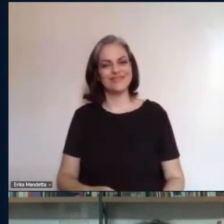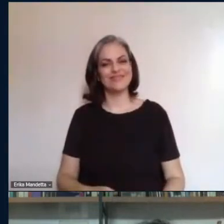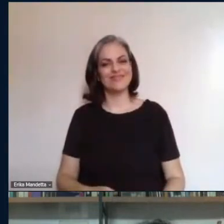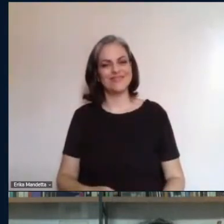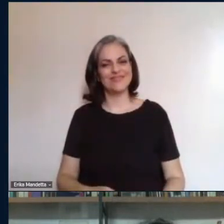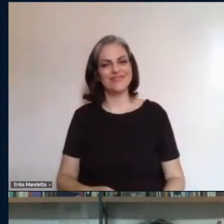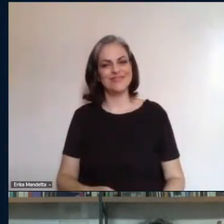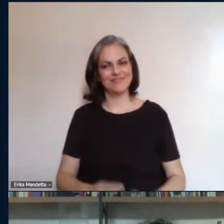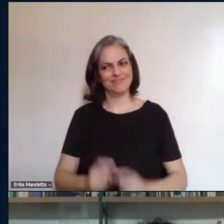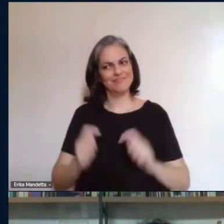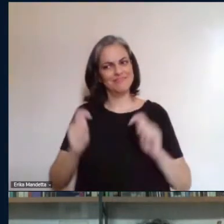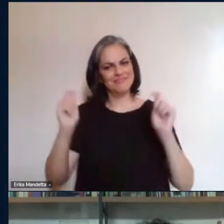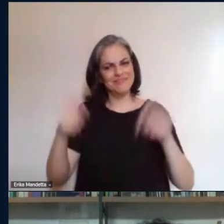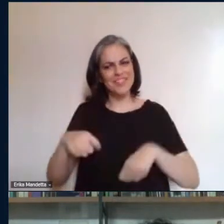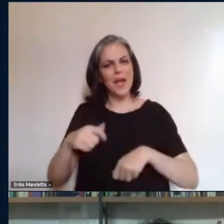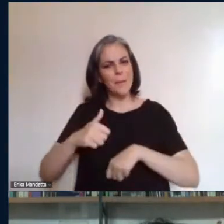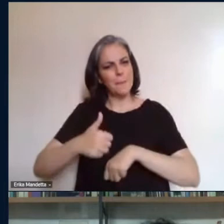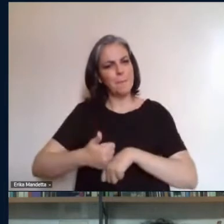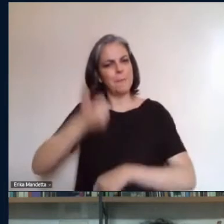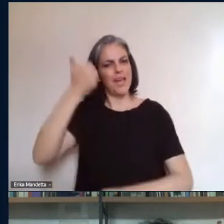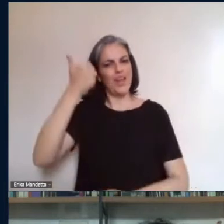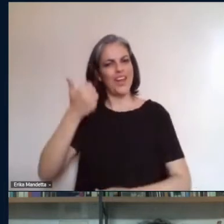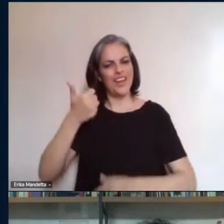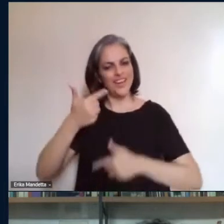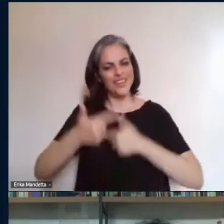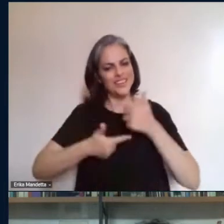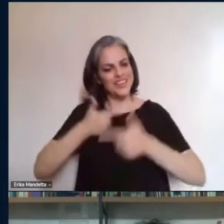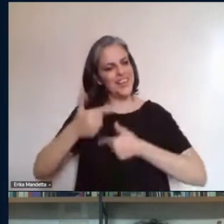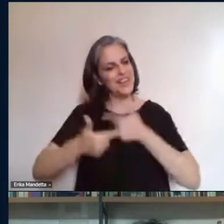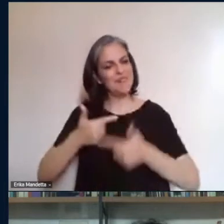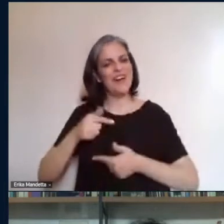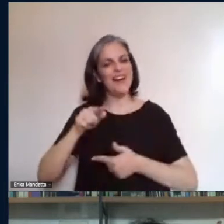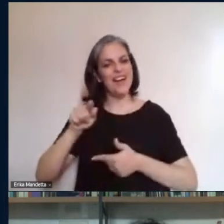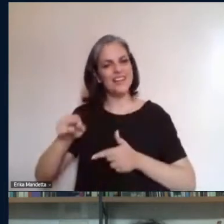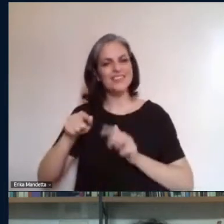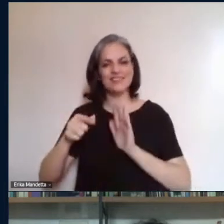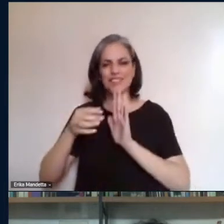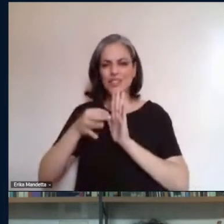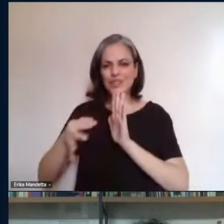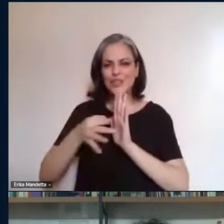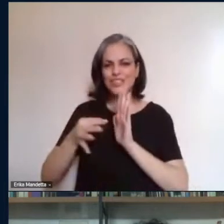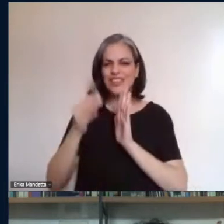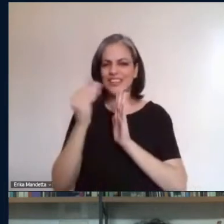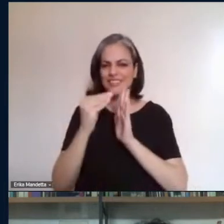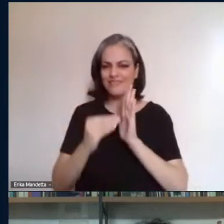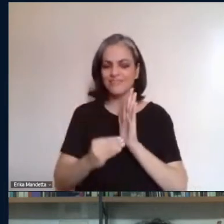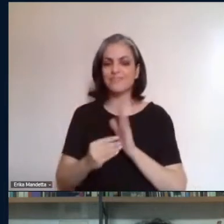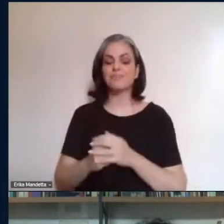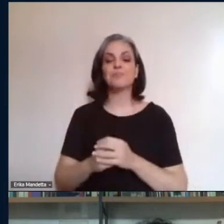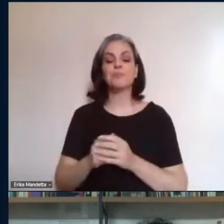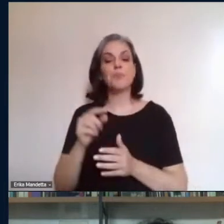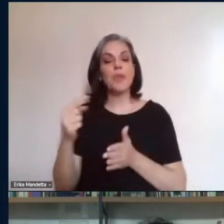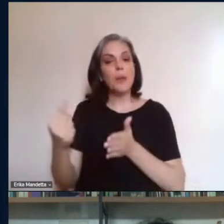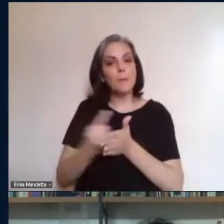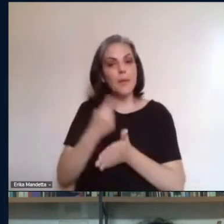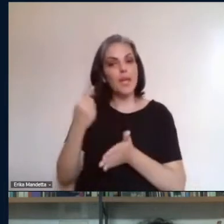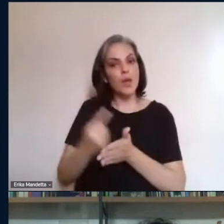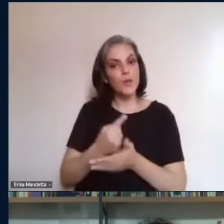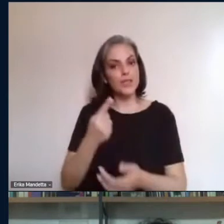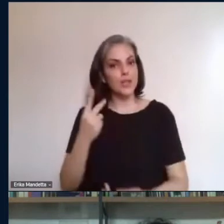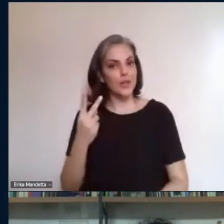poder melhorar, né, o trabalho com tudo que você sugeriu aqui. E aí, sobre as suas duas perguntas,